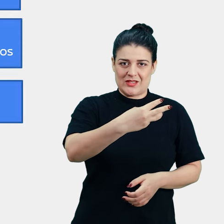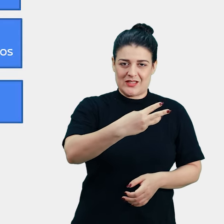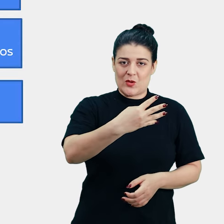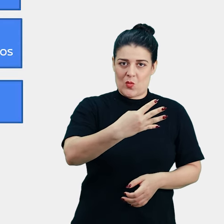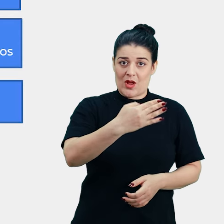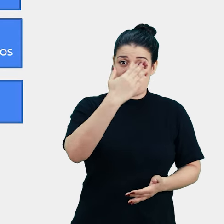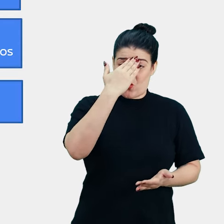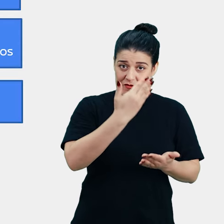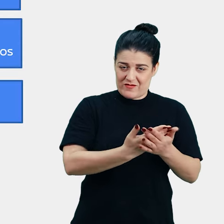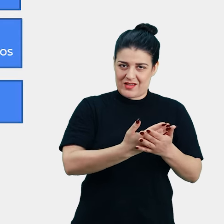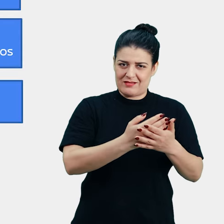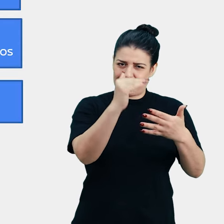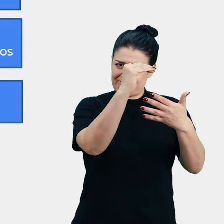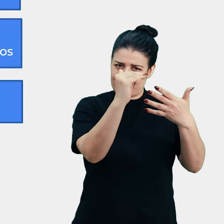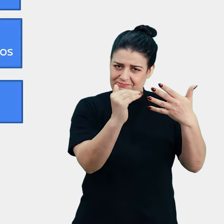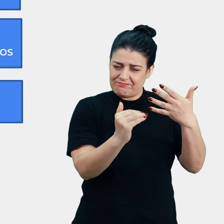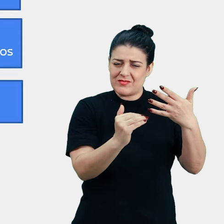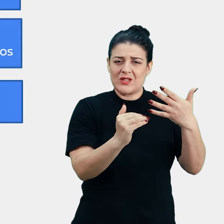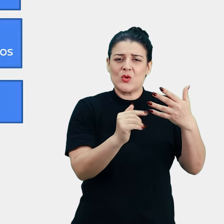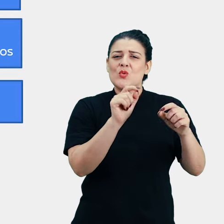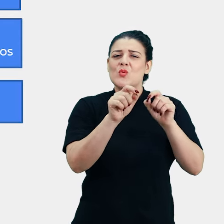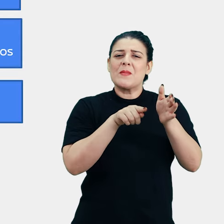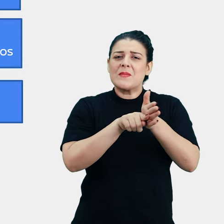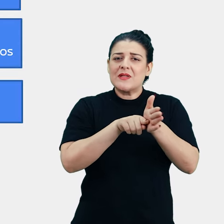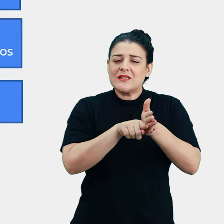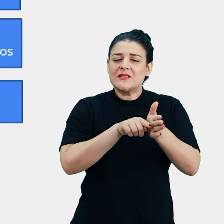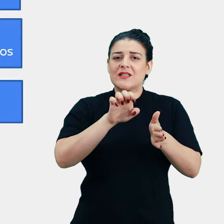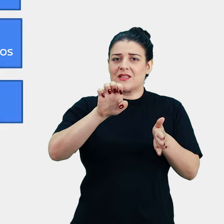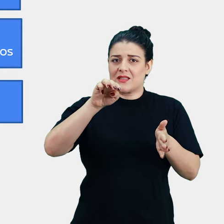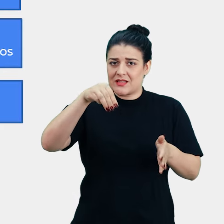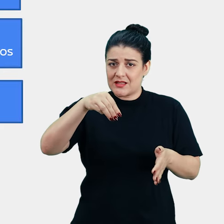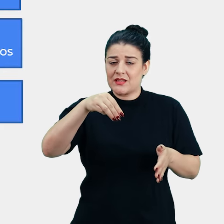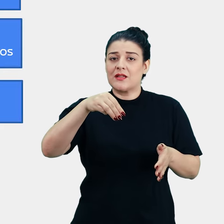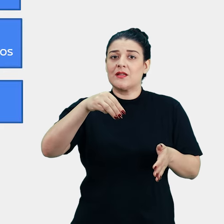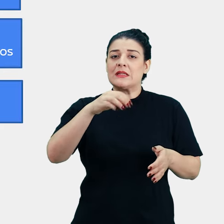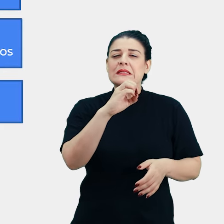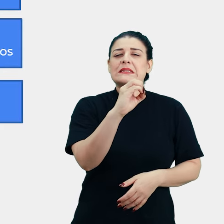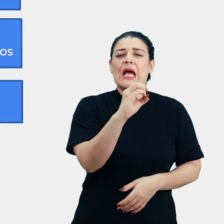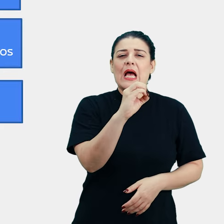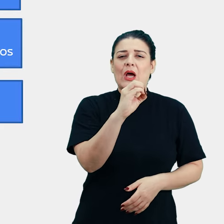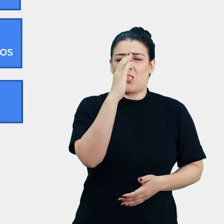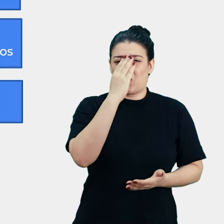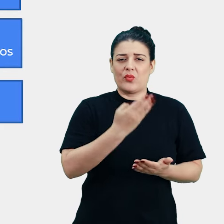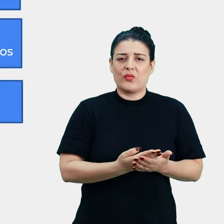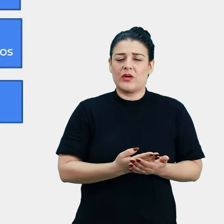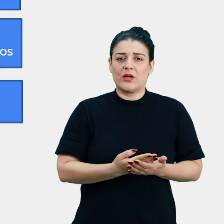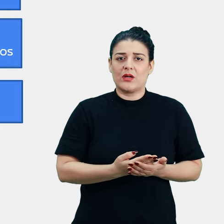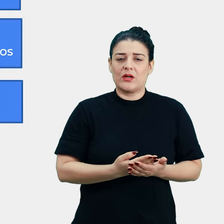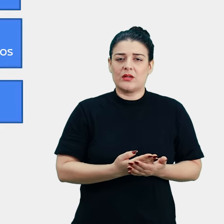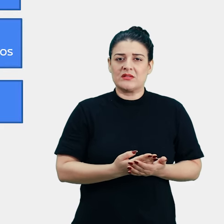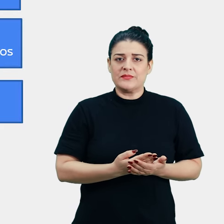0, 1, 2, 3 e 4 de confiança. O que que seria um trabalho com espectrometria de massas de nível 0